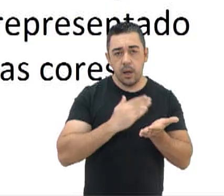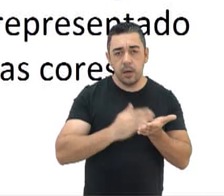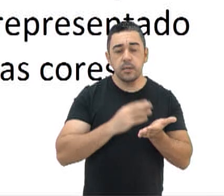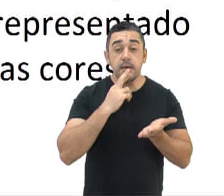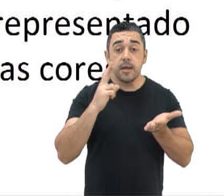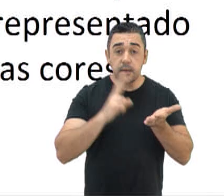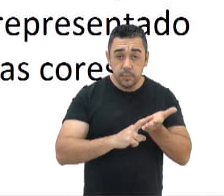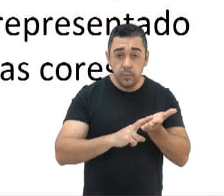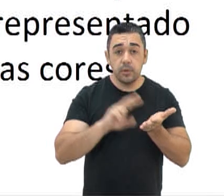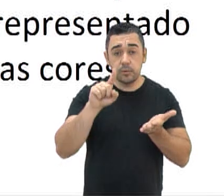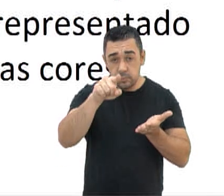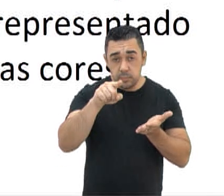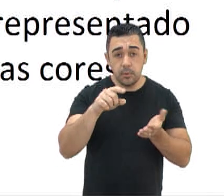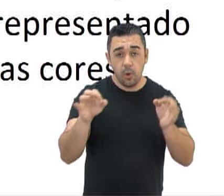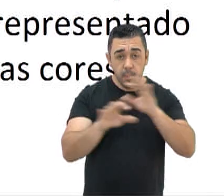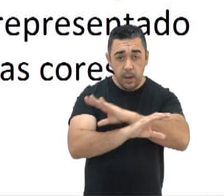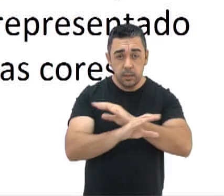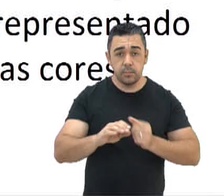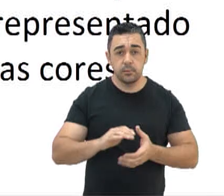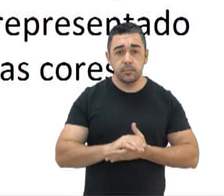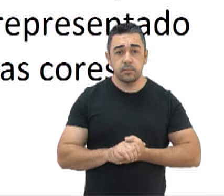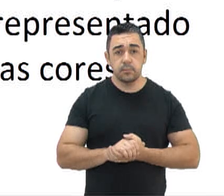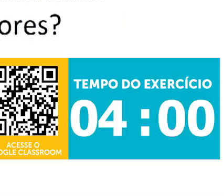e responder de maneira completa.